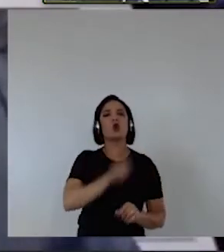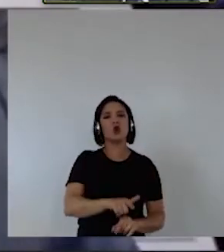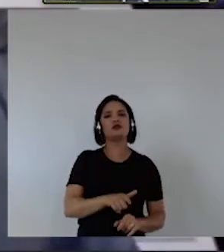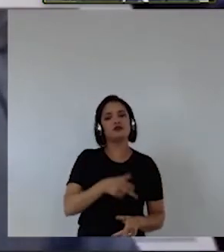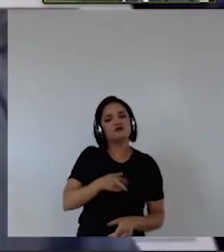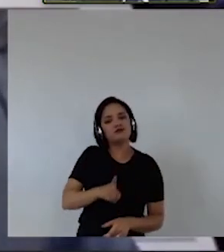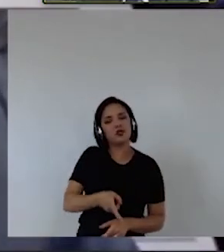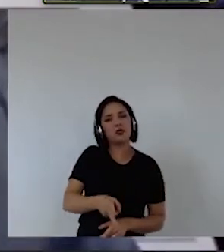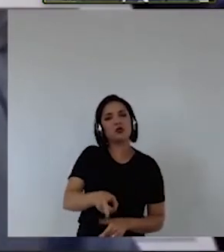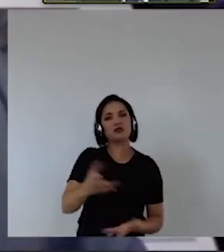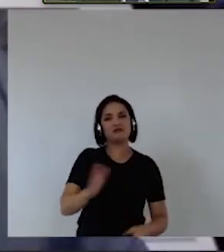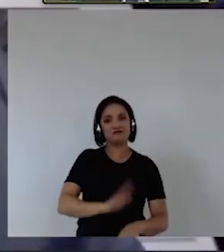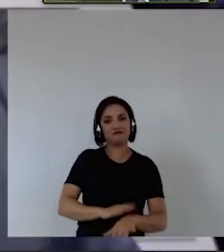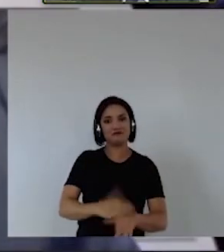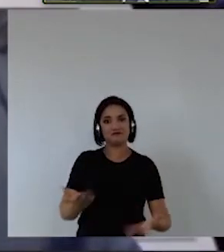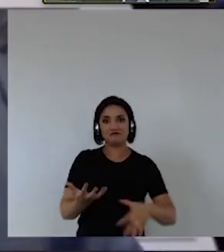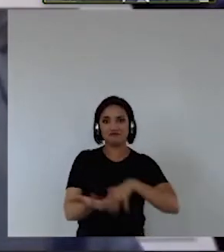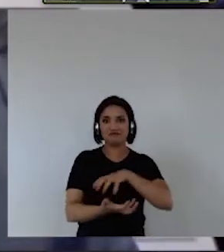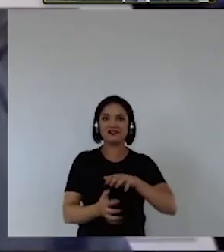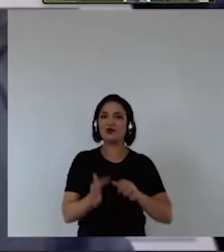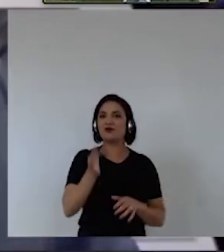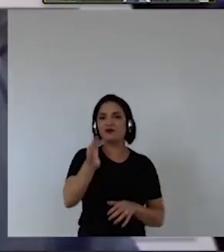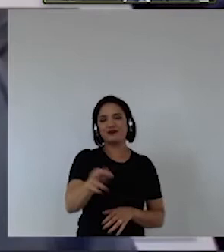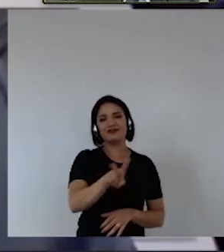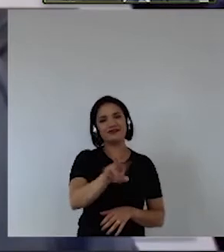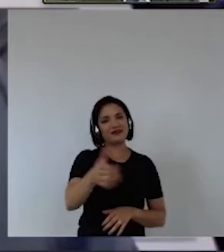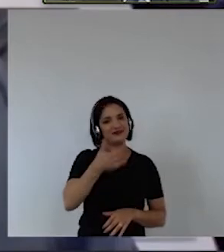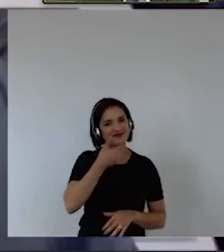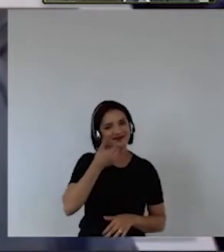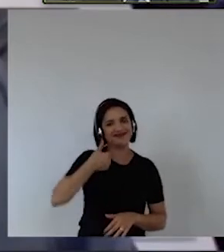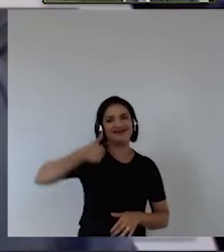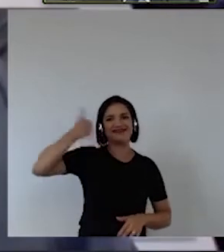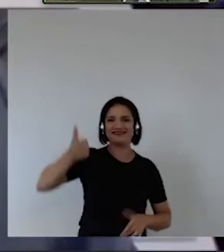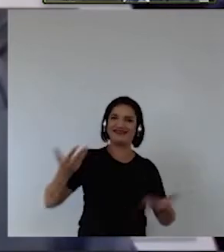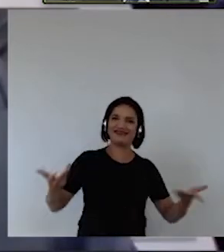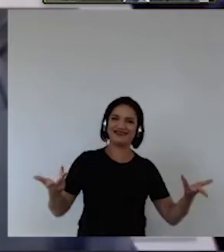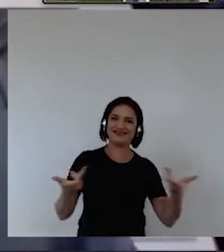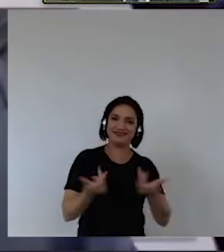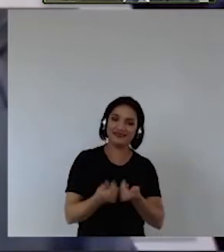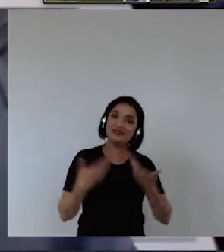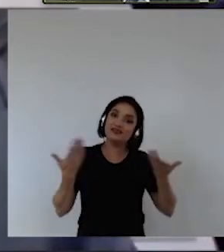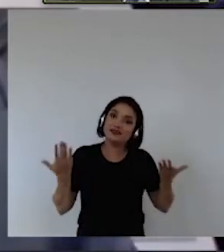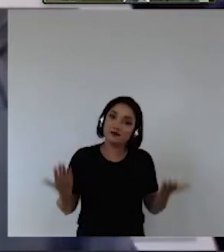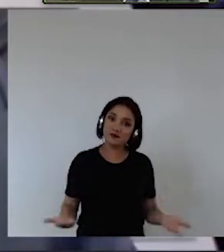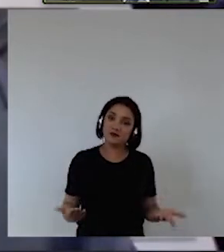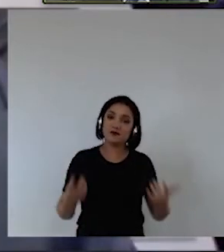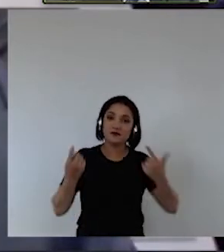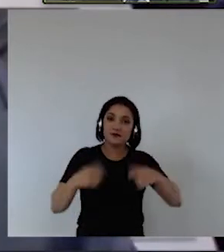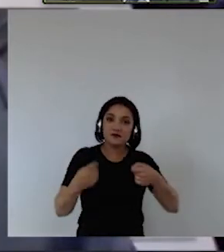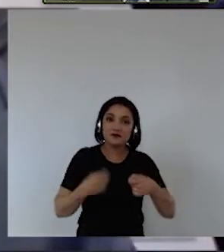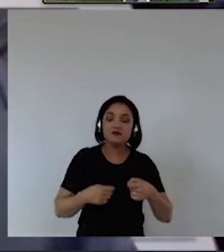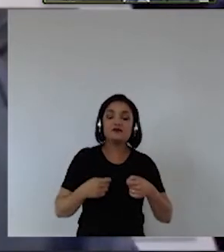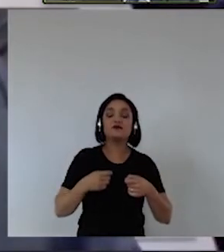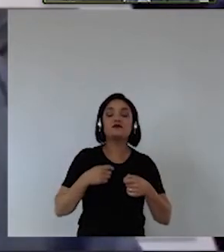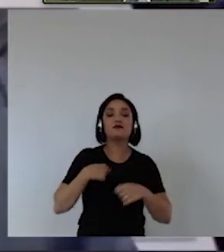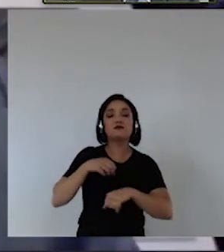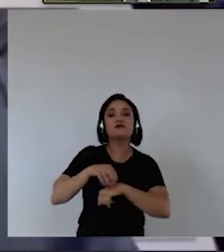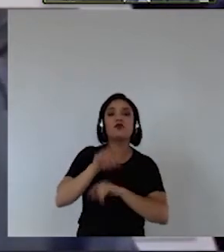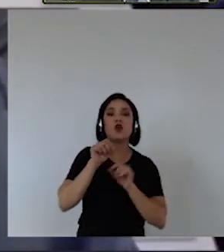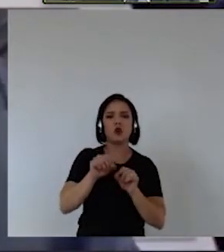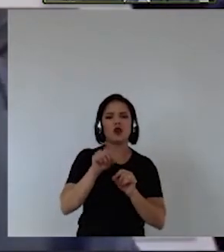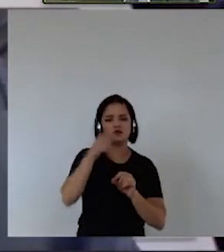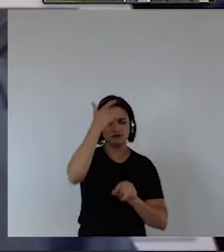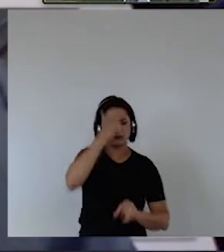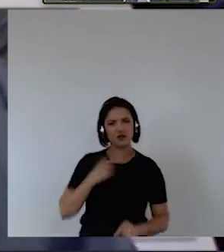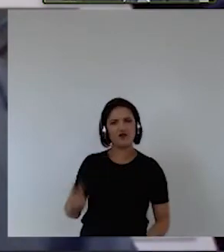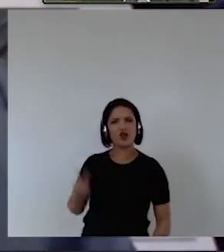bem nessa crise, o futuro só pode ser brilhante. Então, acho que a gente tem que ter... A mensagem que eu passo é a seguinte: se